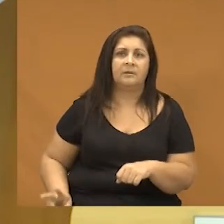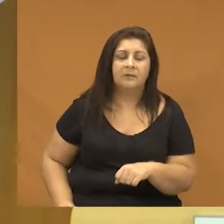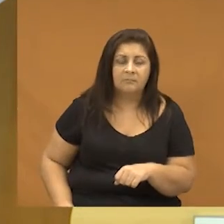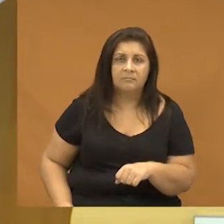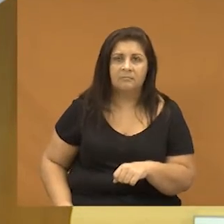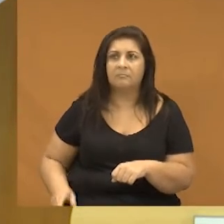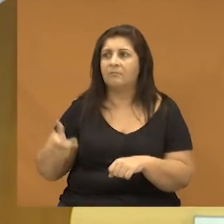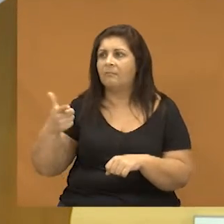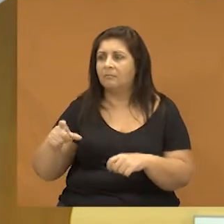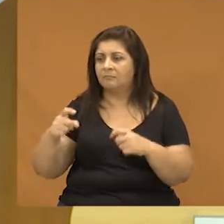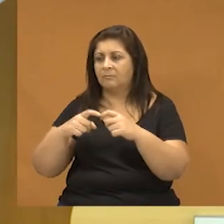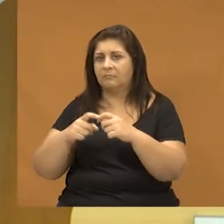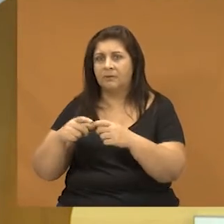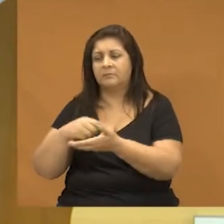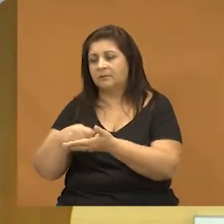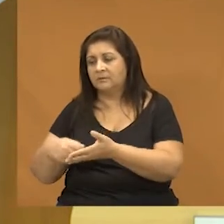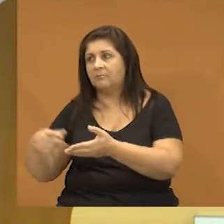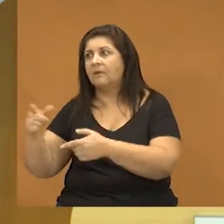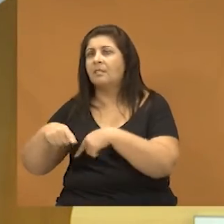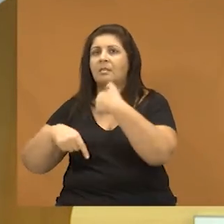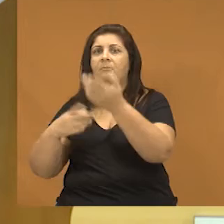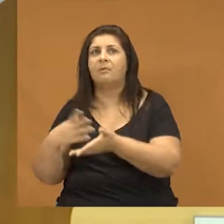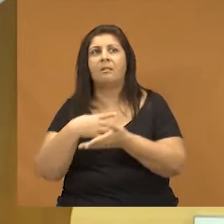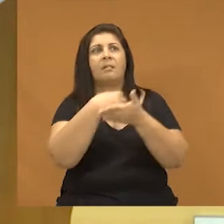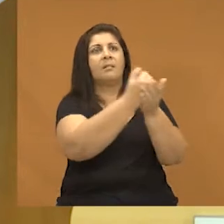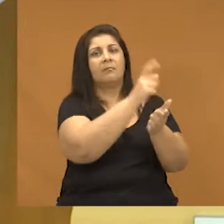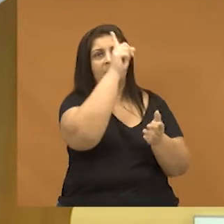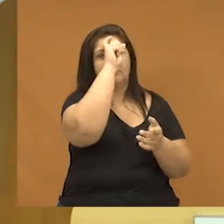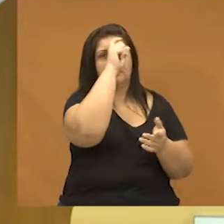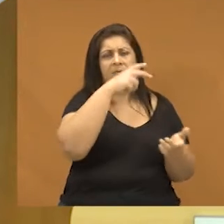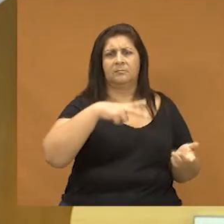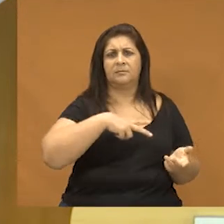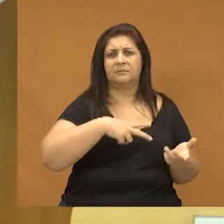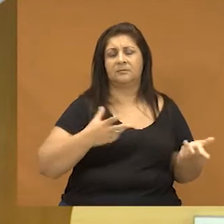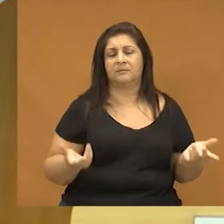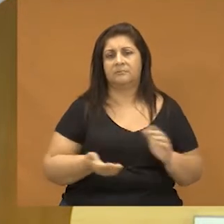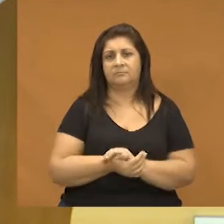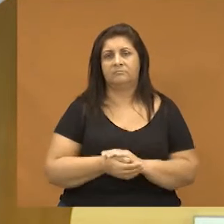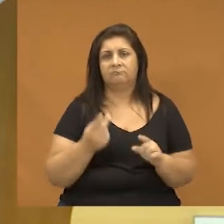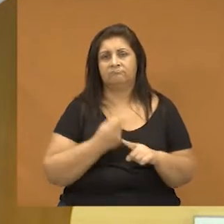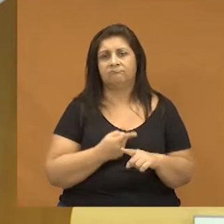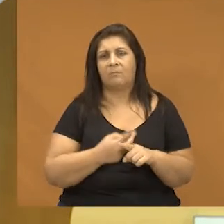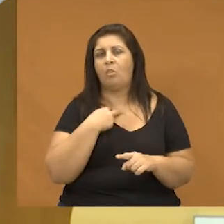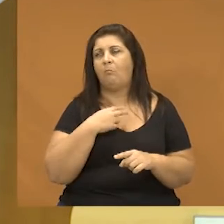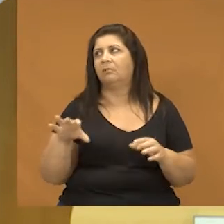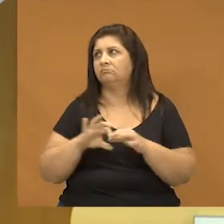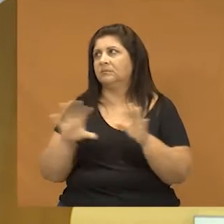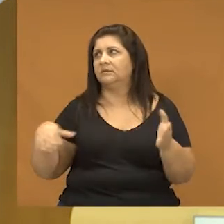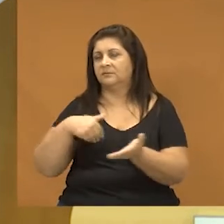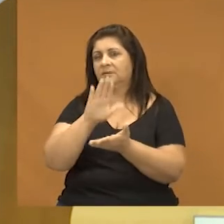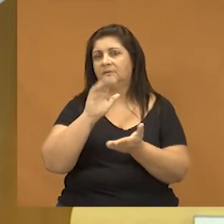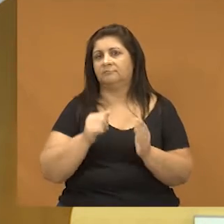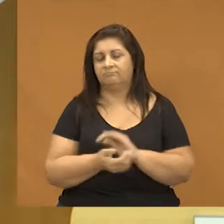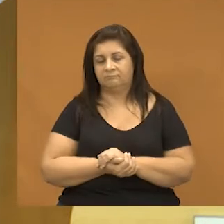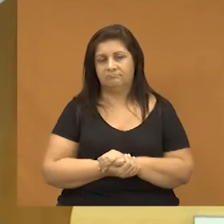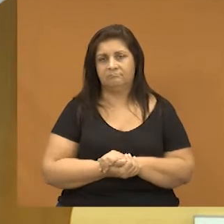assinar, para depois tirar de lá e mandar para o hospital onde que tem um convênio. Porque não pode sair de qualquer jeito.